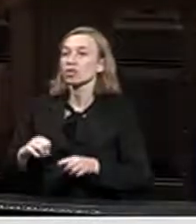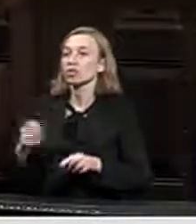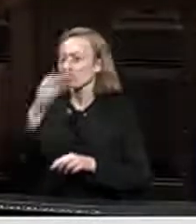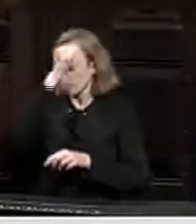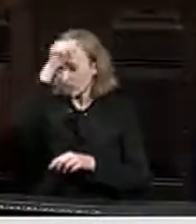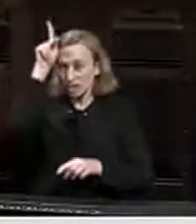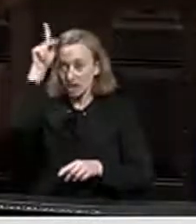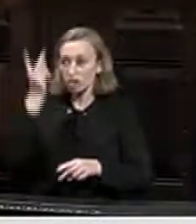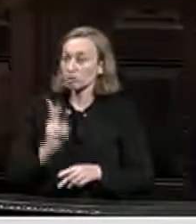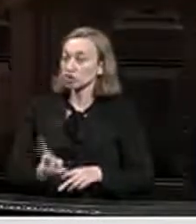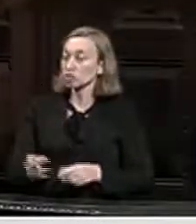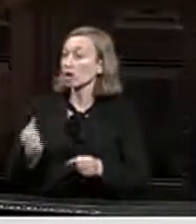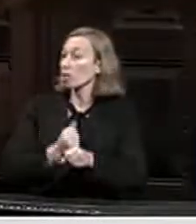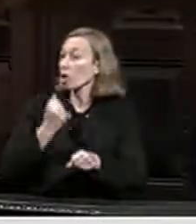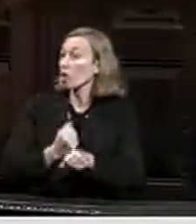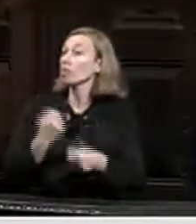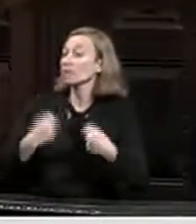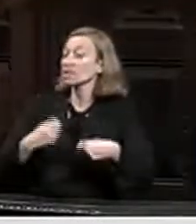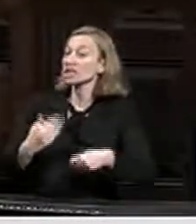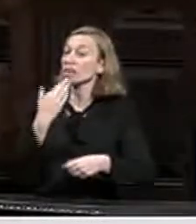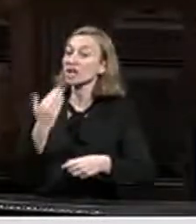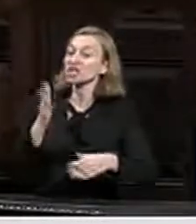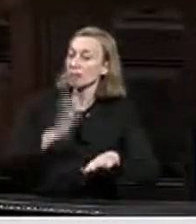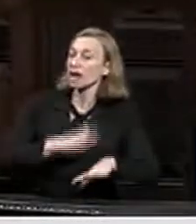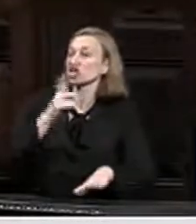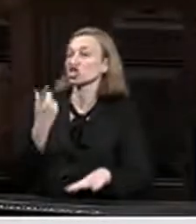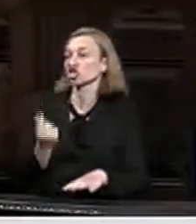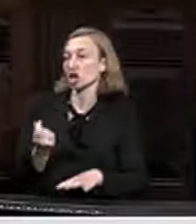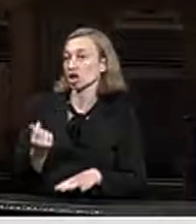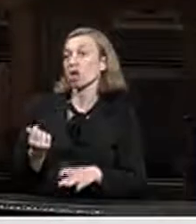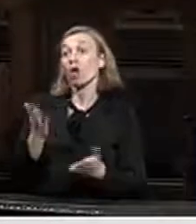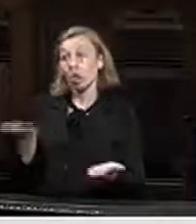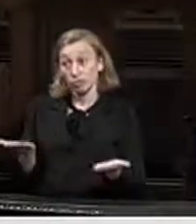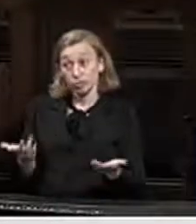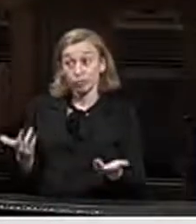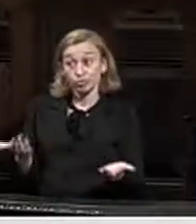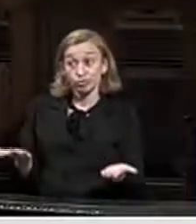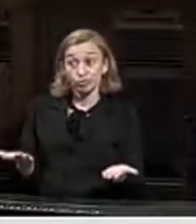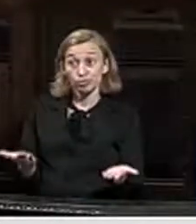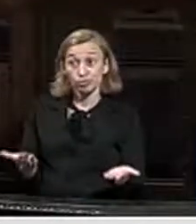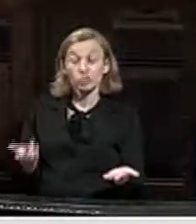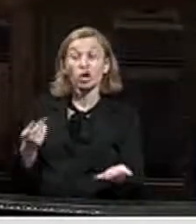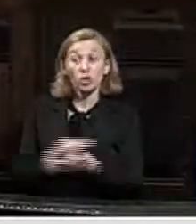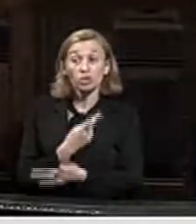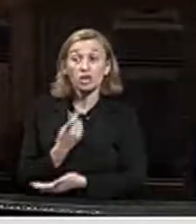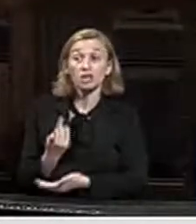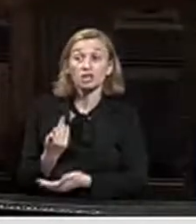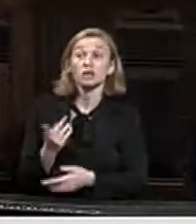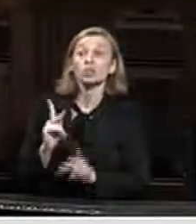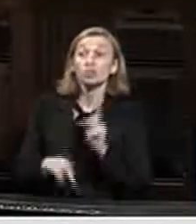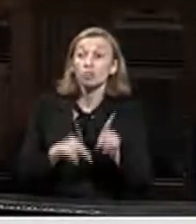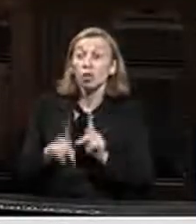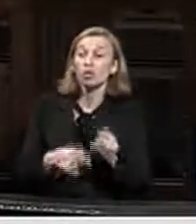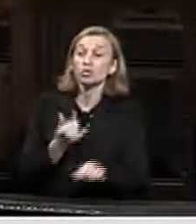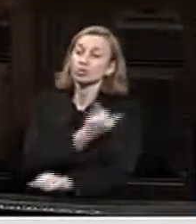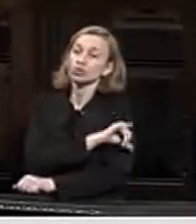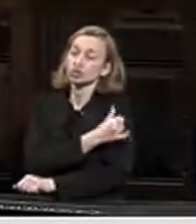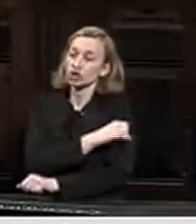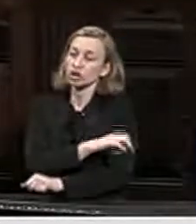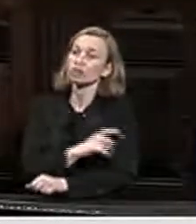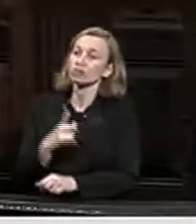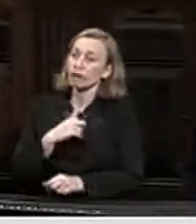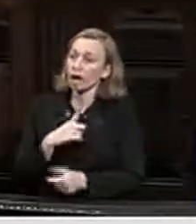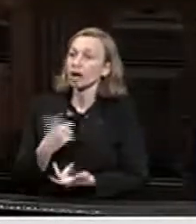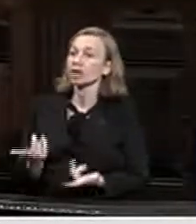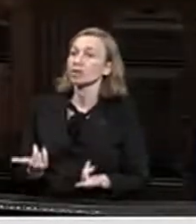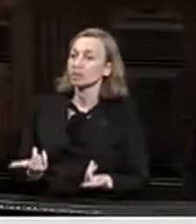obra se deteriora no tempo. Então imagine o prejuízo que o cidadão do Rio de Janeiro está tendo com essa imperícia da prefeitura e